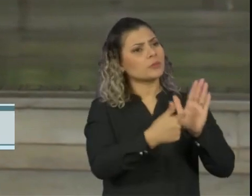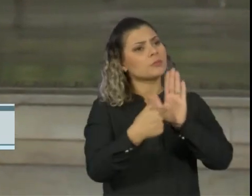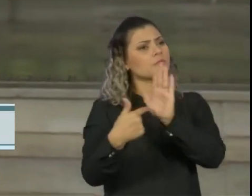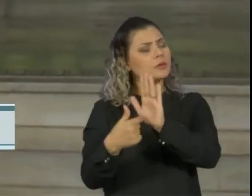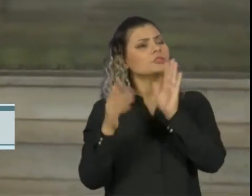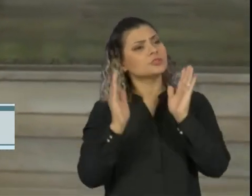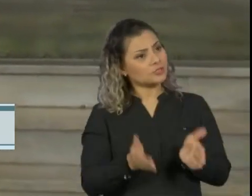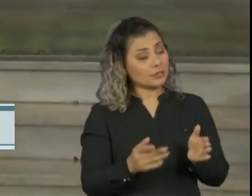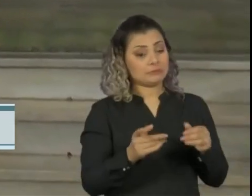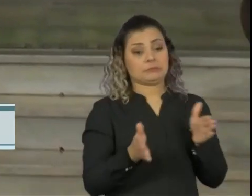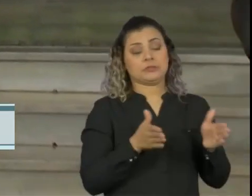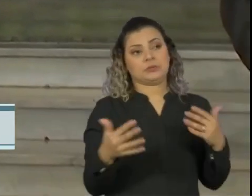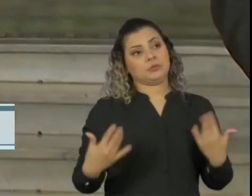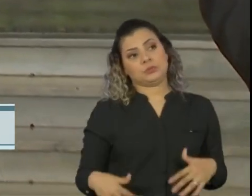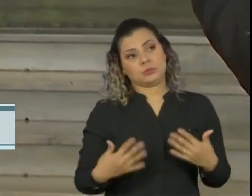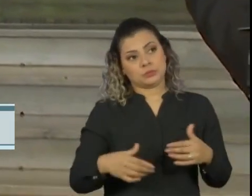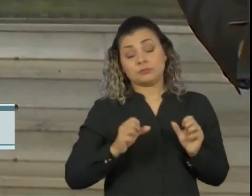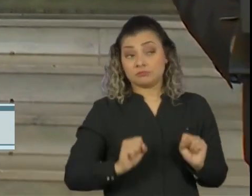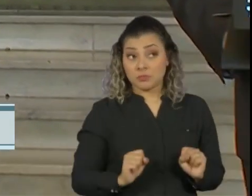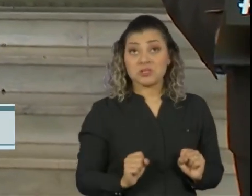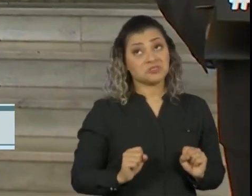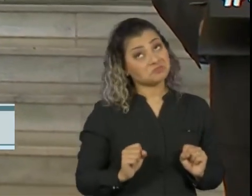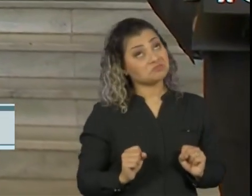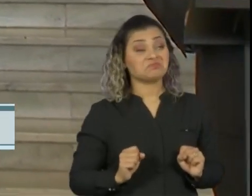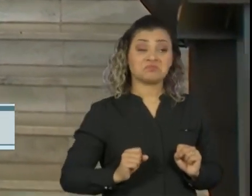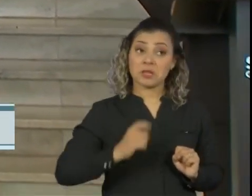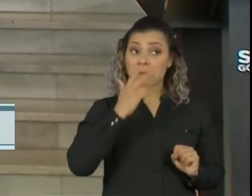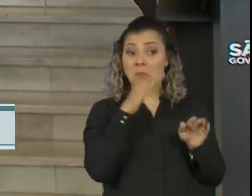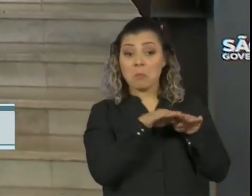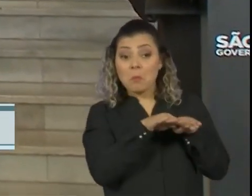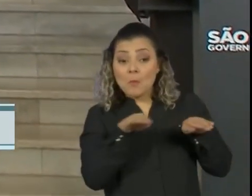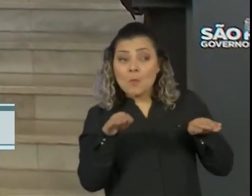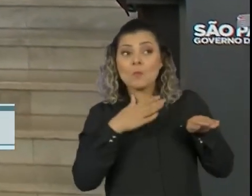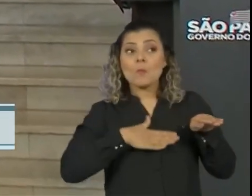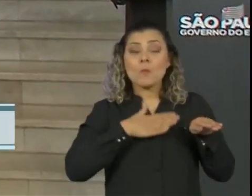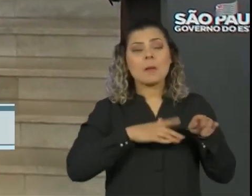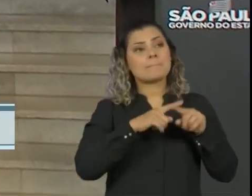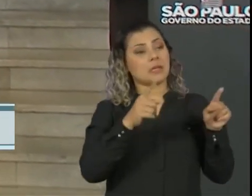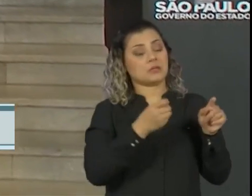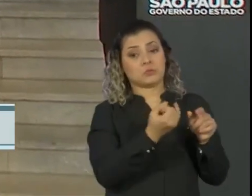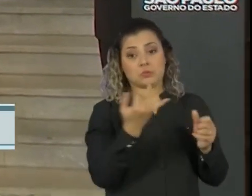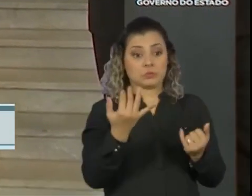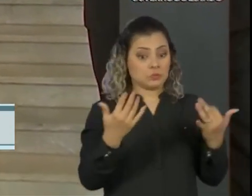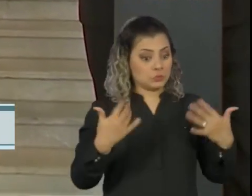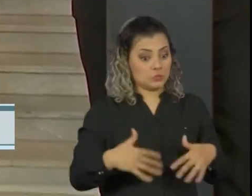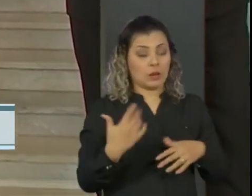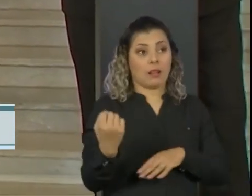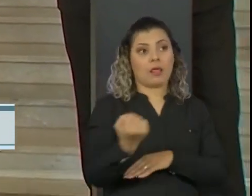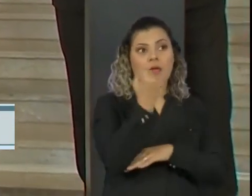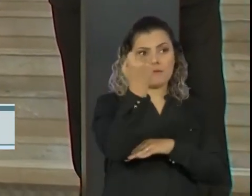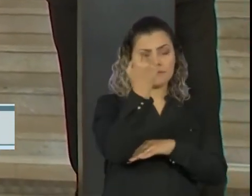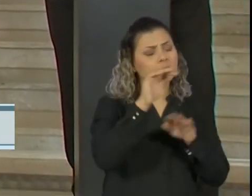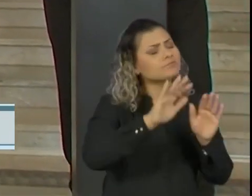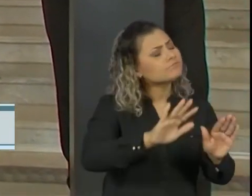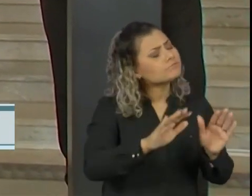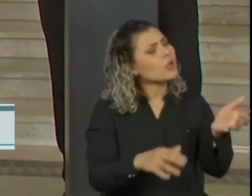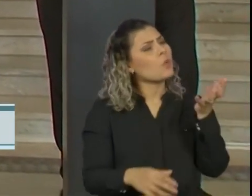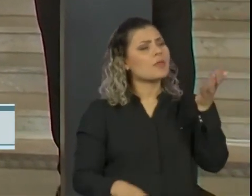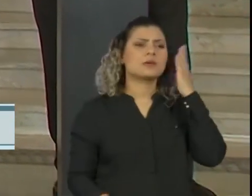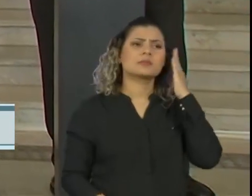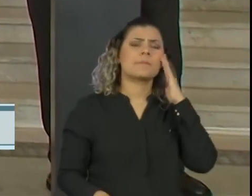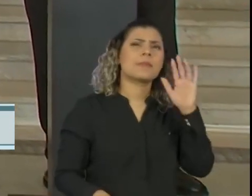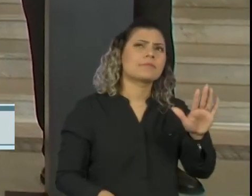uma situação que pode indicar pelo menos uma estabilização, mas os números são muito graves, evidentemente. Eu queria que o senhor muitas